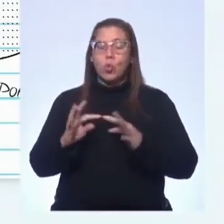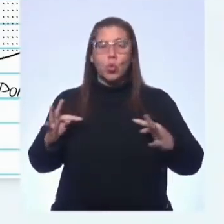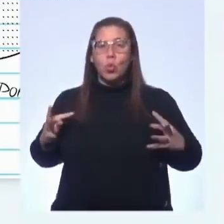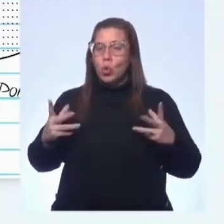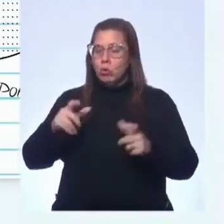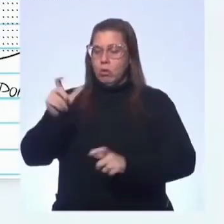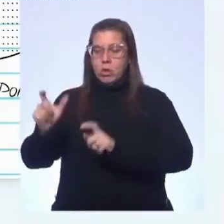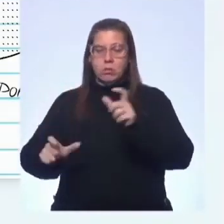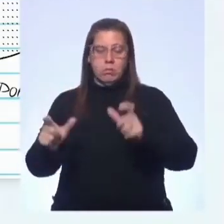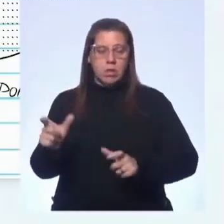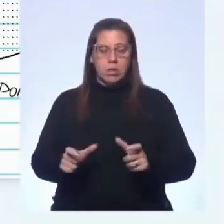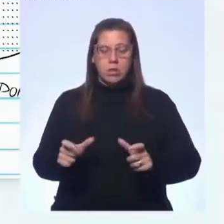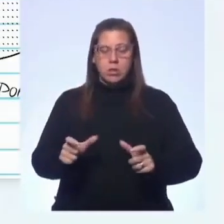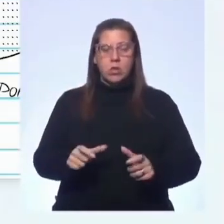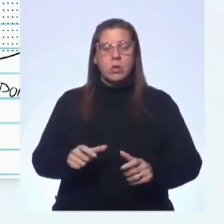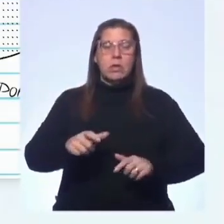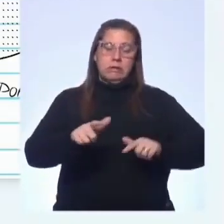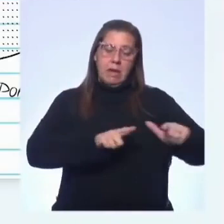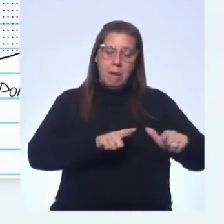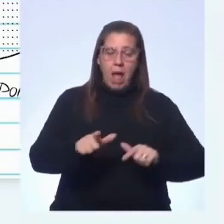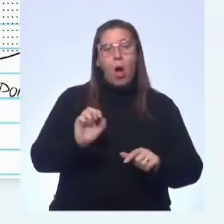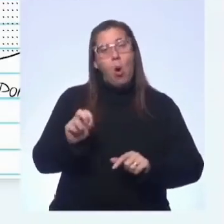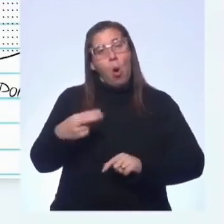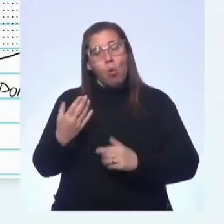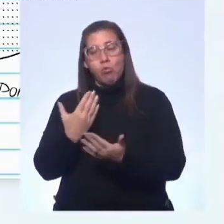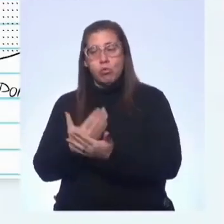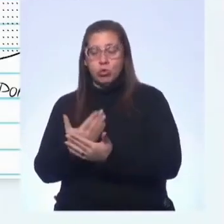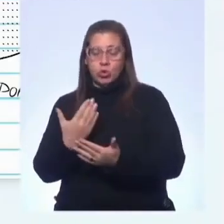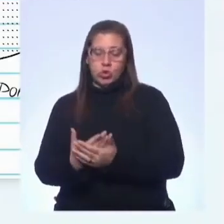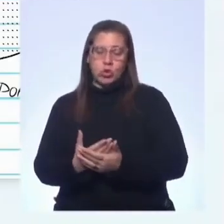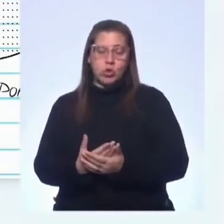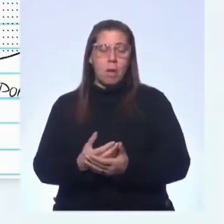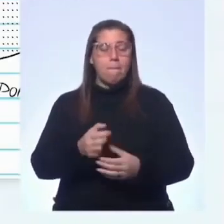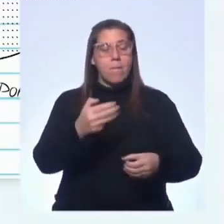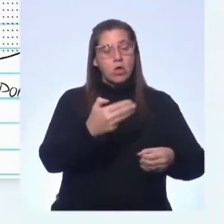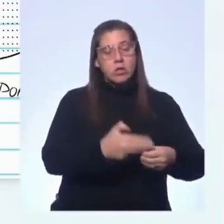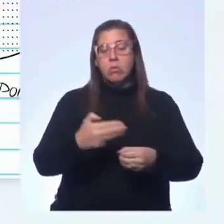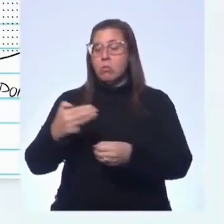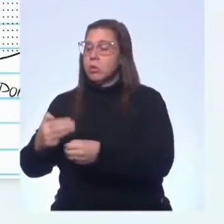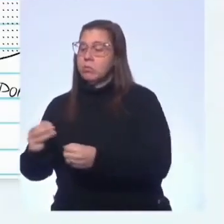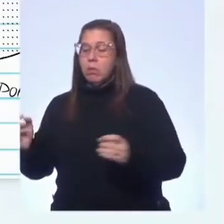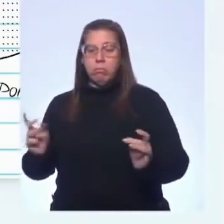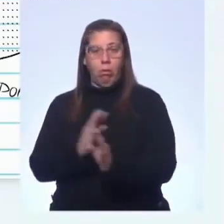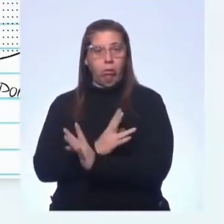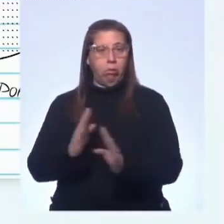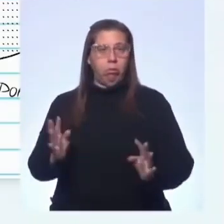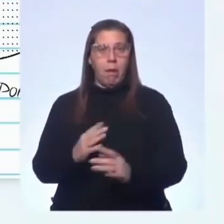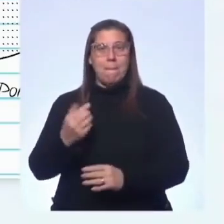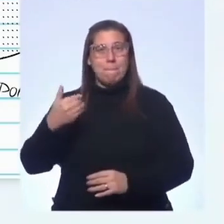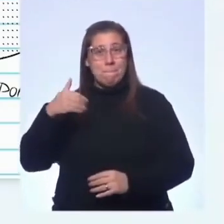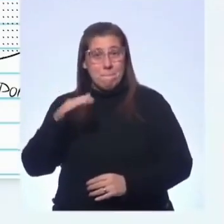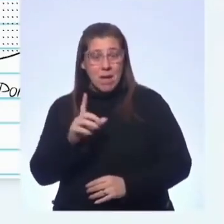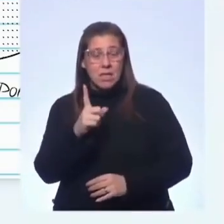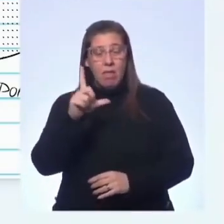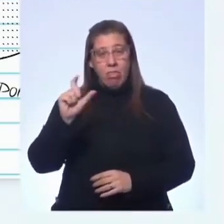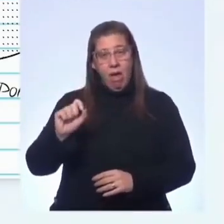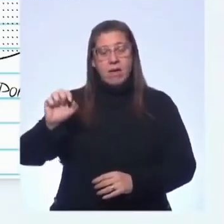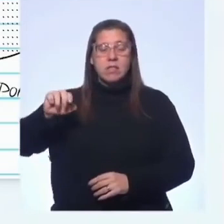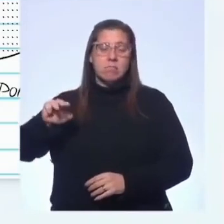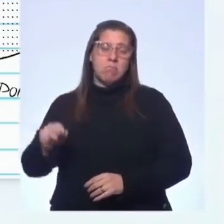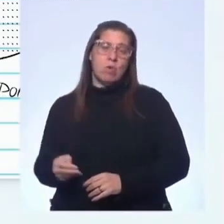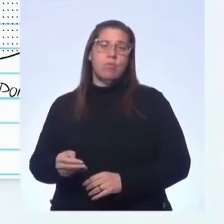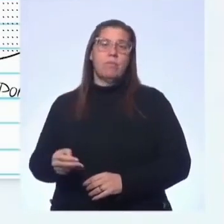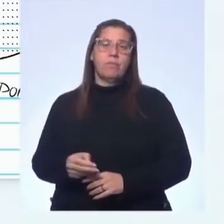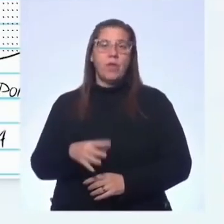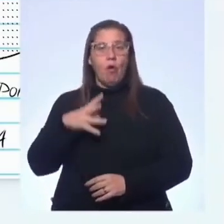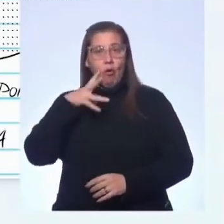de pessoas se deslocando para trabalhar e ou estudar entre 2 municípios é maior do que 10 mil. O nome técnico dado é